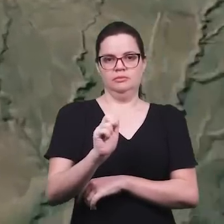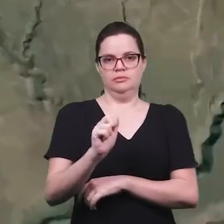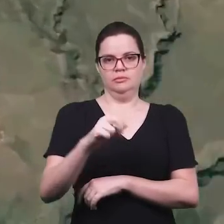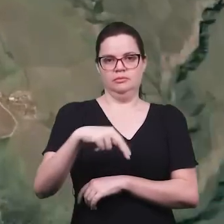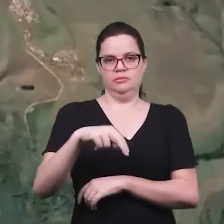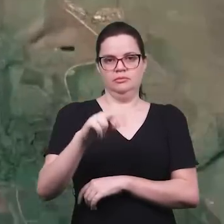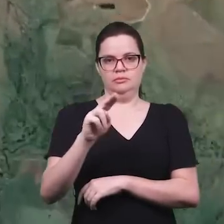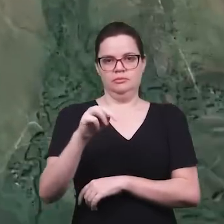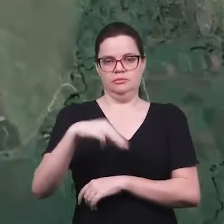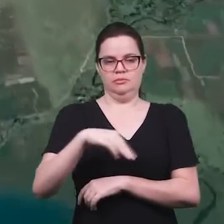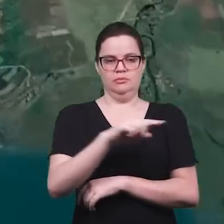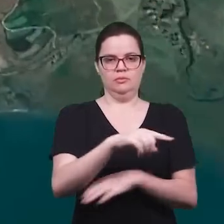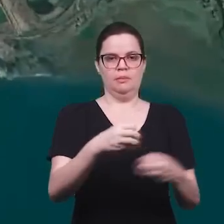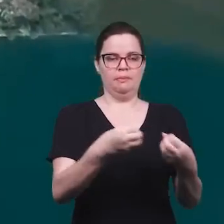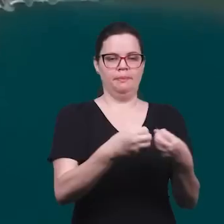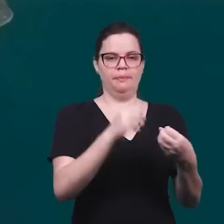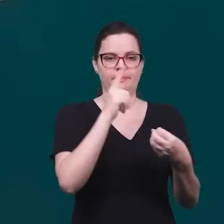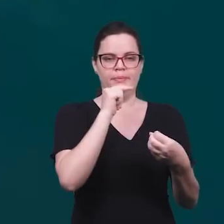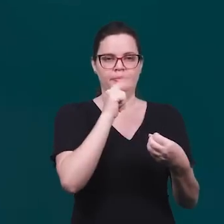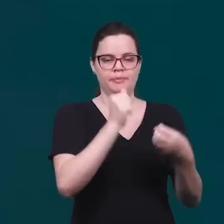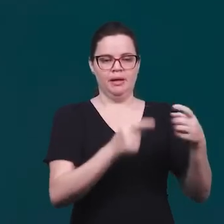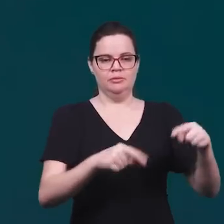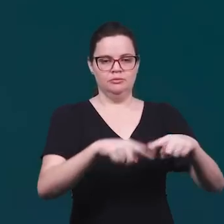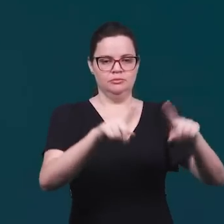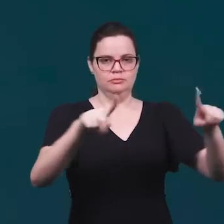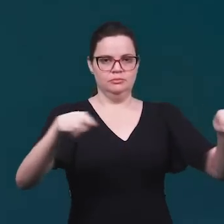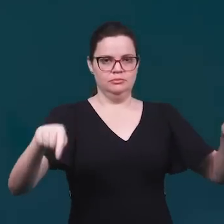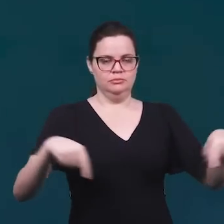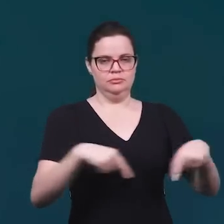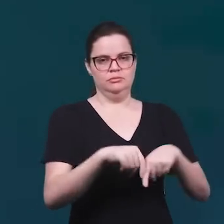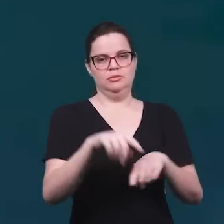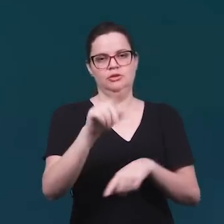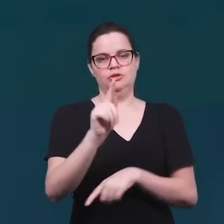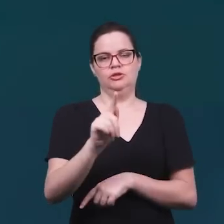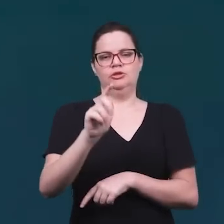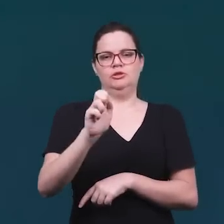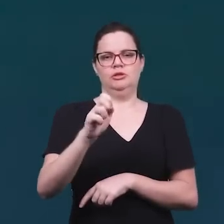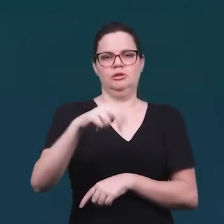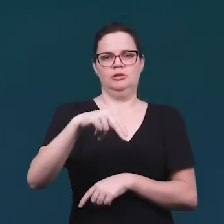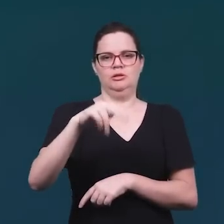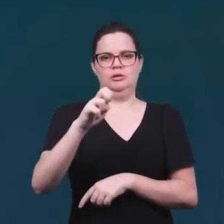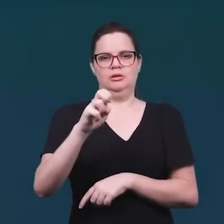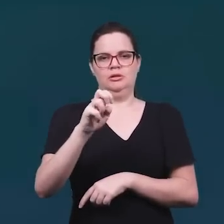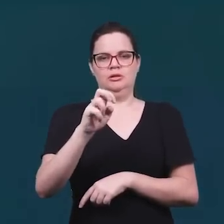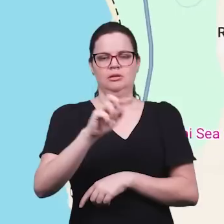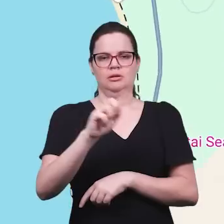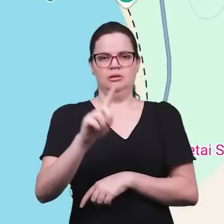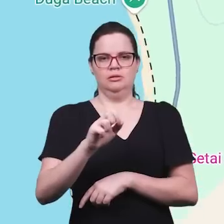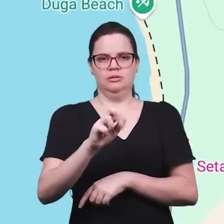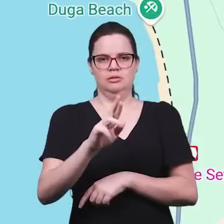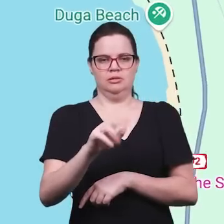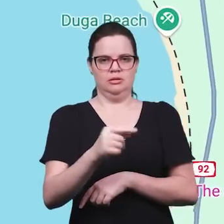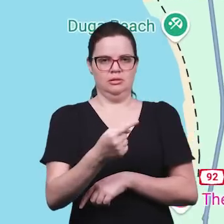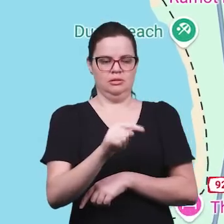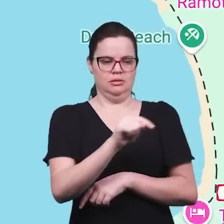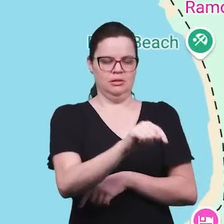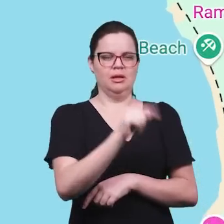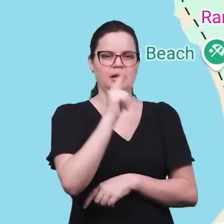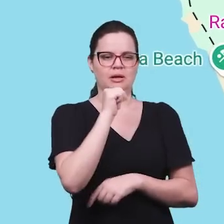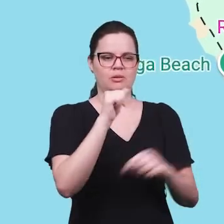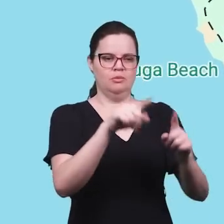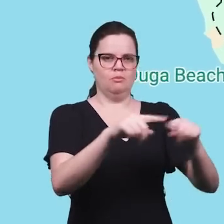localizada às margens do lago Genezaré, também chamado Mar de Tiberíades, que na verdade não era mar, era